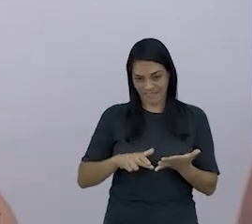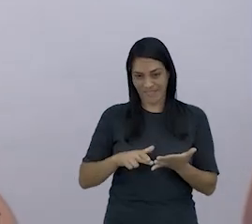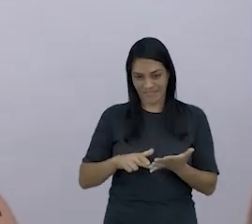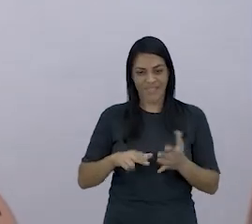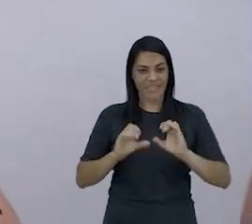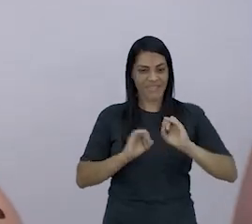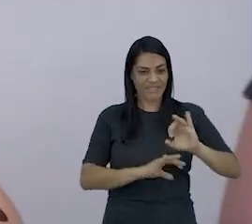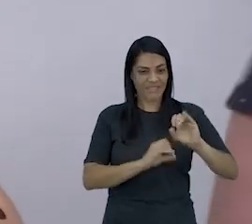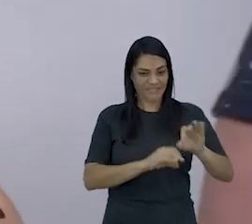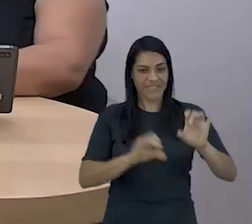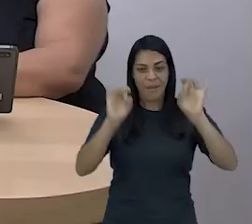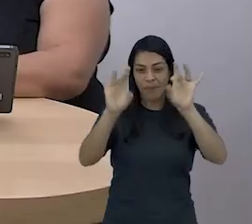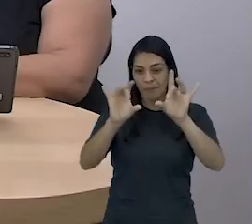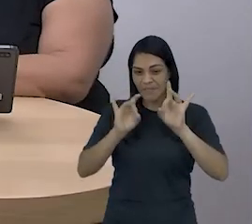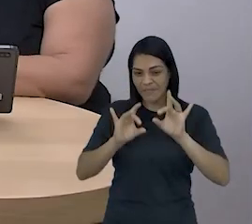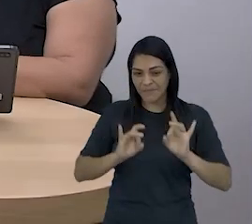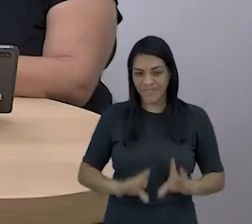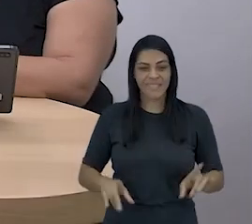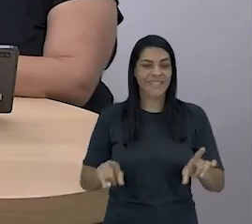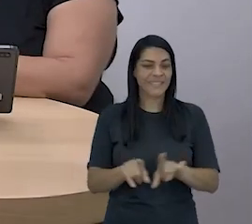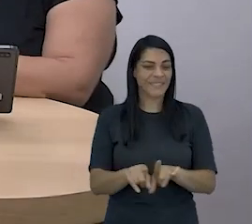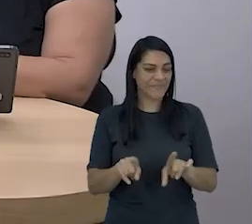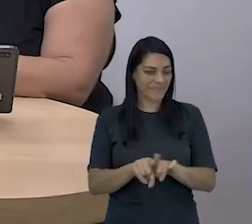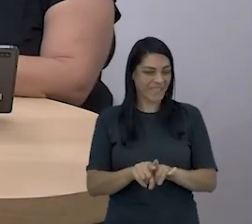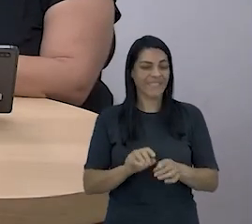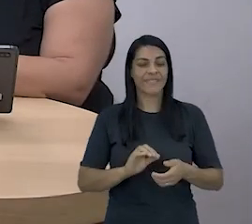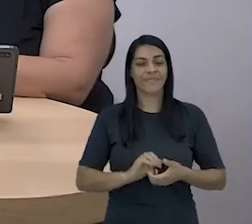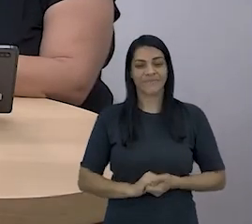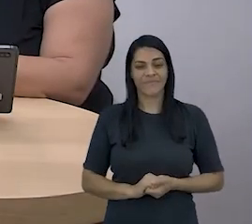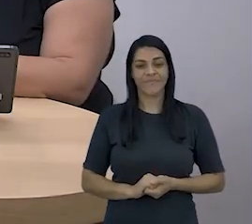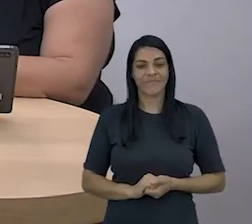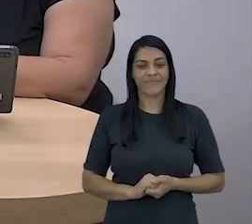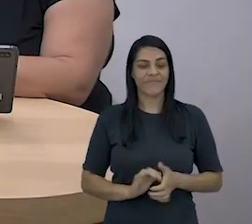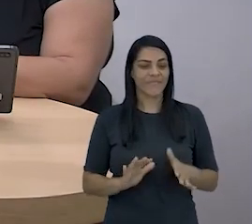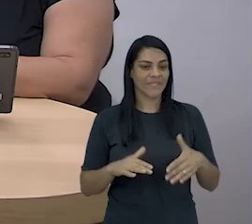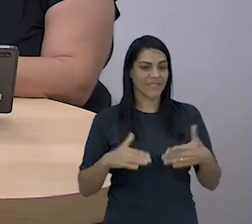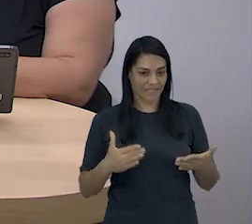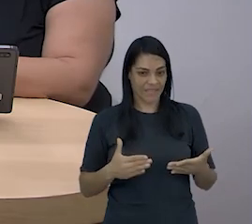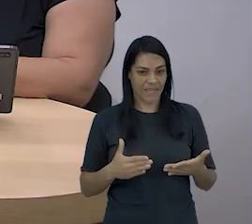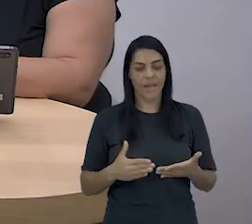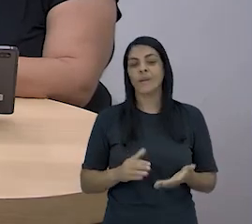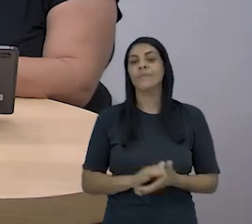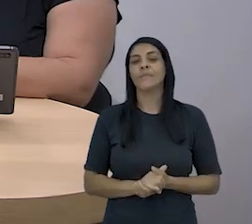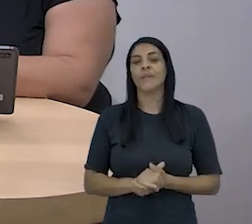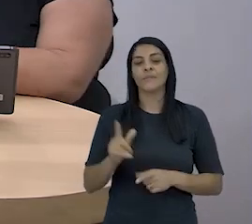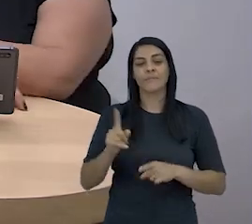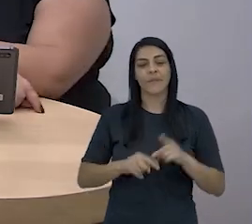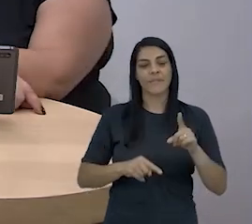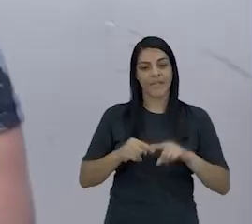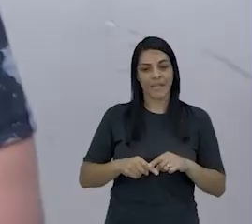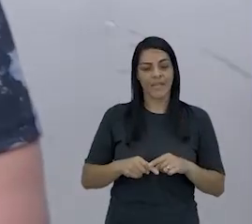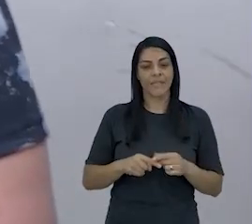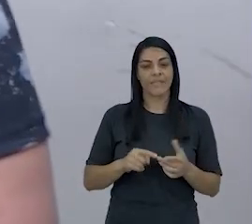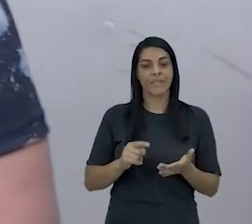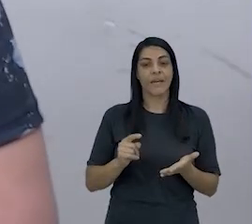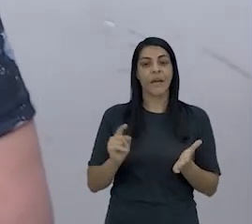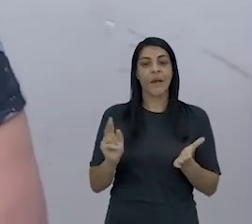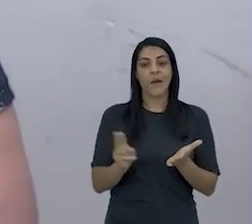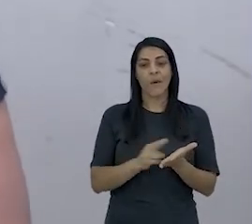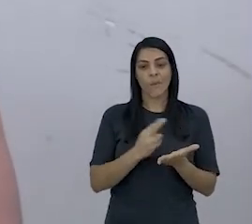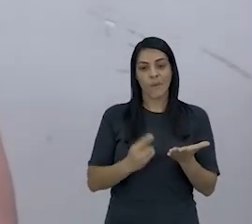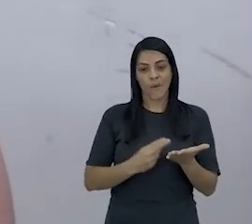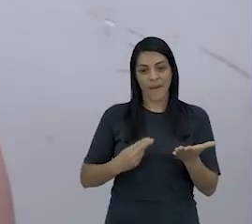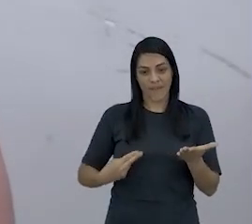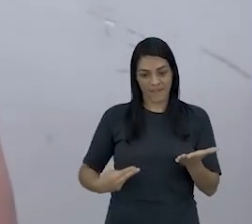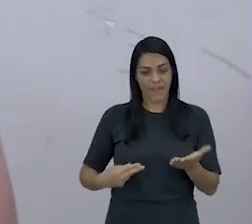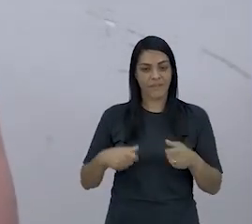especial também. Muito bom. Então vamos aí pegando os nossos materiais, né? O caderno que quiser